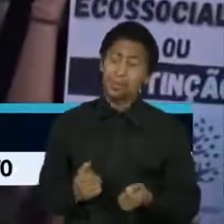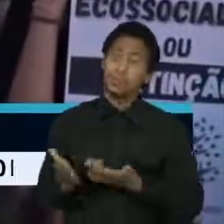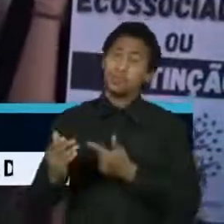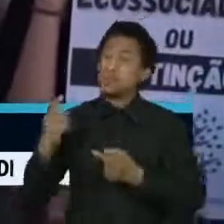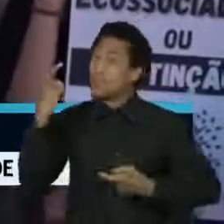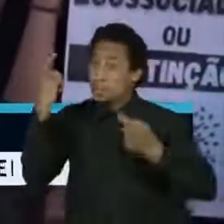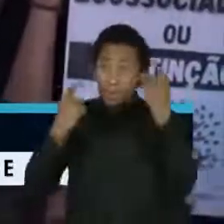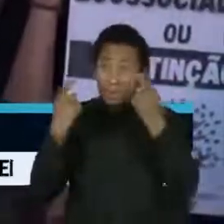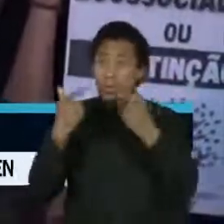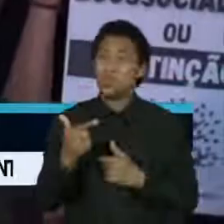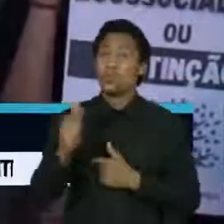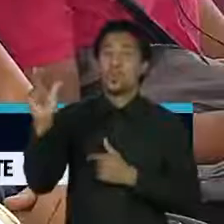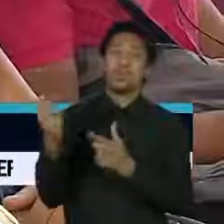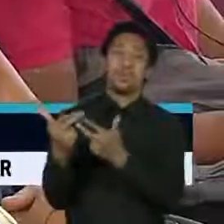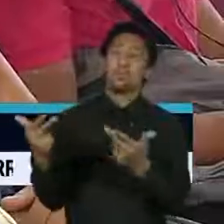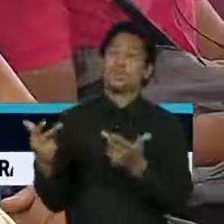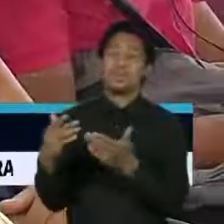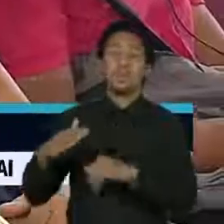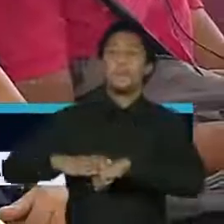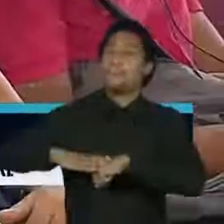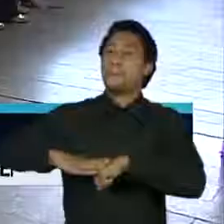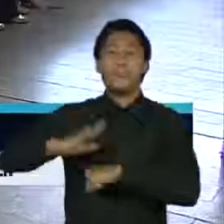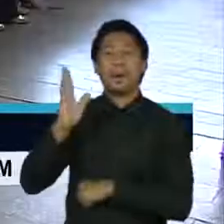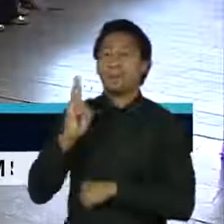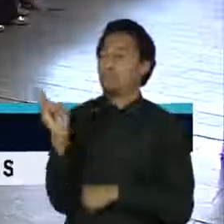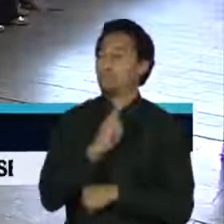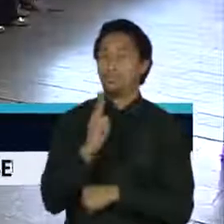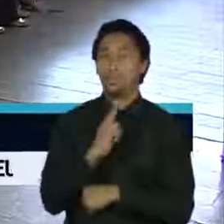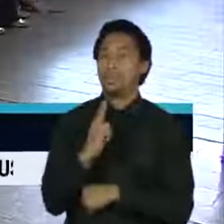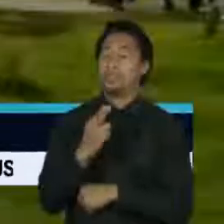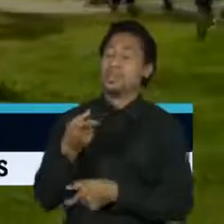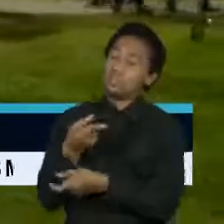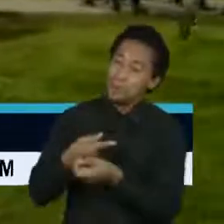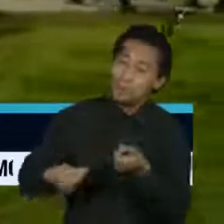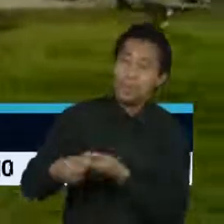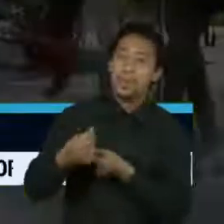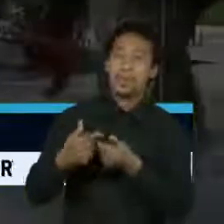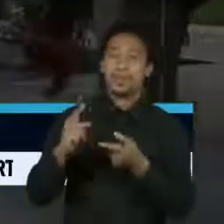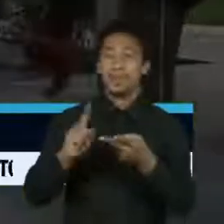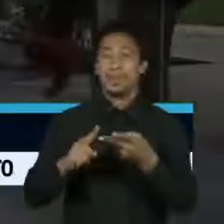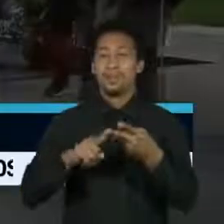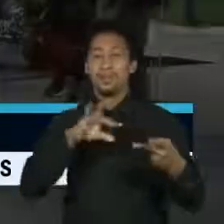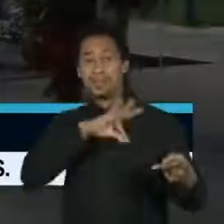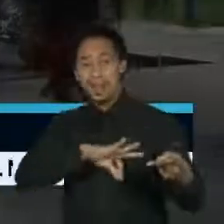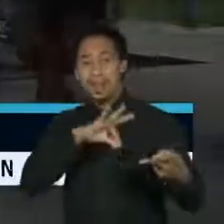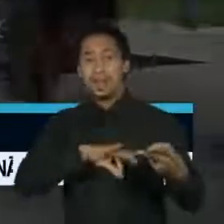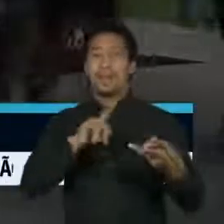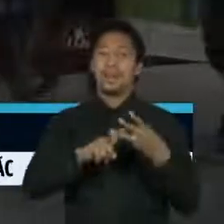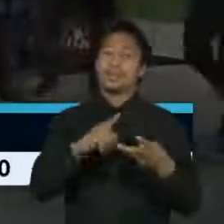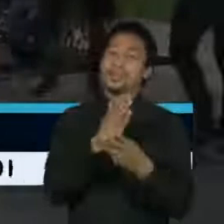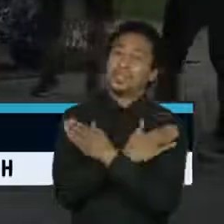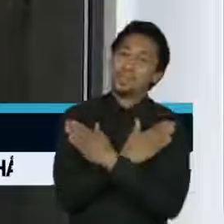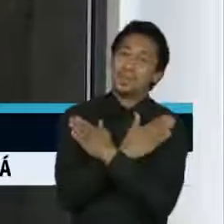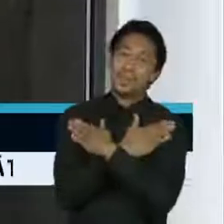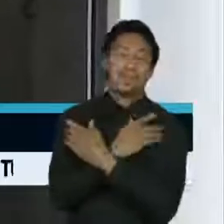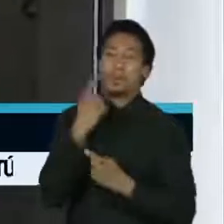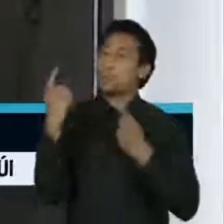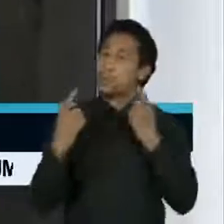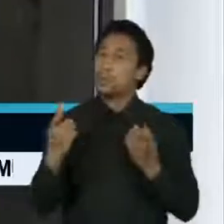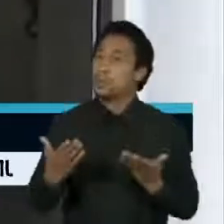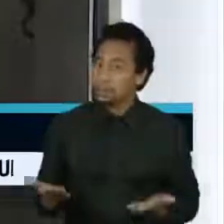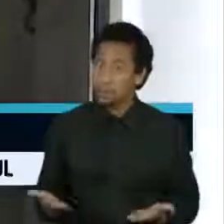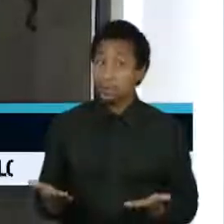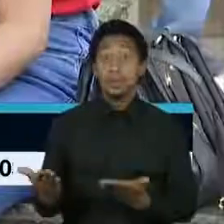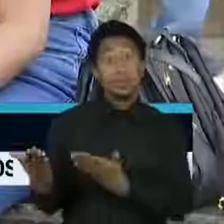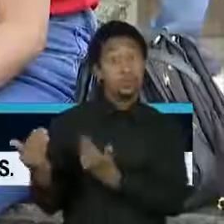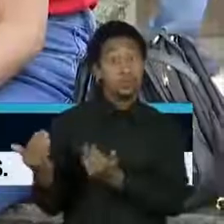mais urgentes that a juventude tem hoje principalmente em relação à economia à renda trabalho e de uma maneira geral a pesquisa mostrou